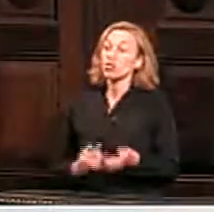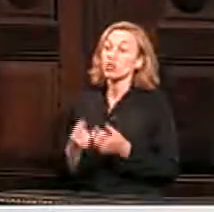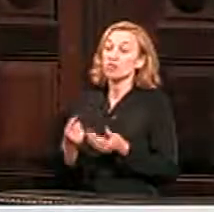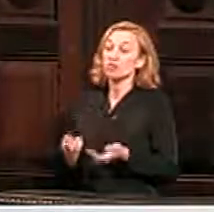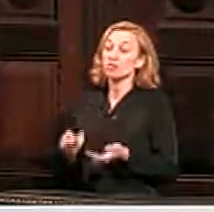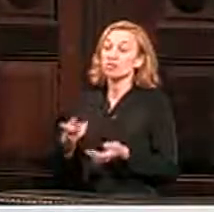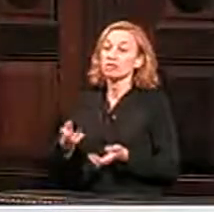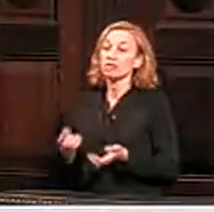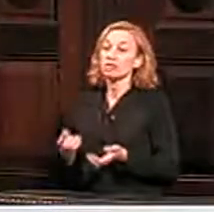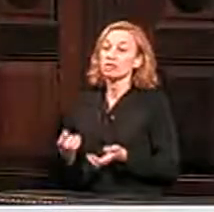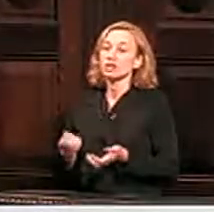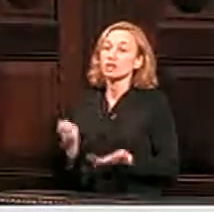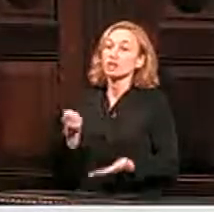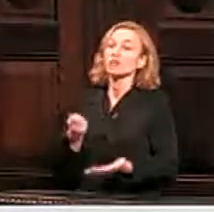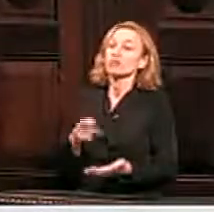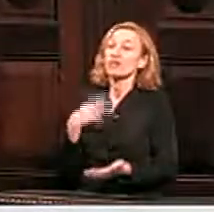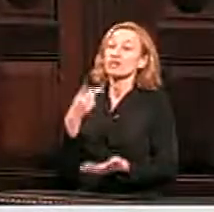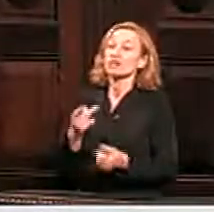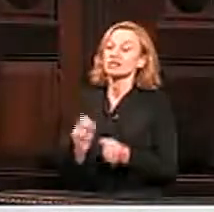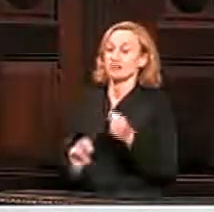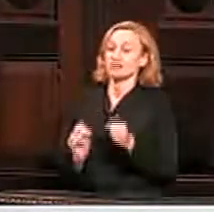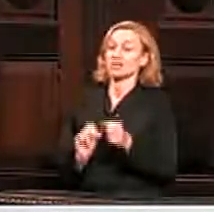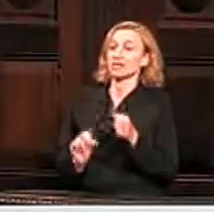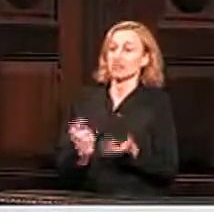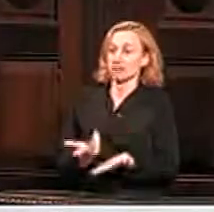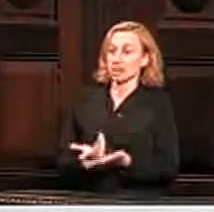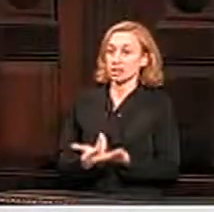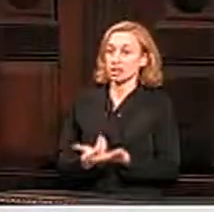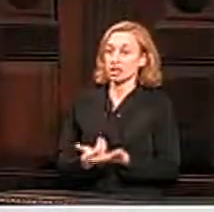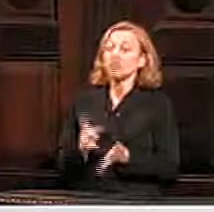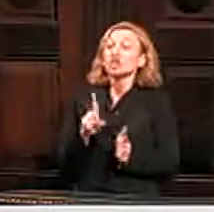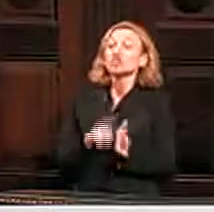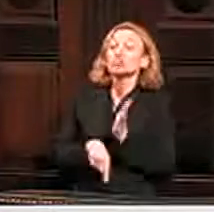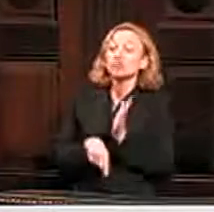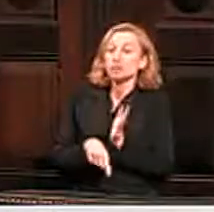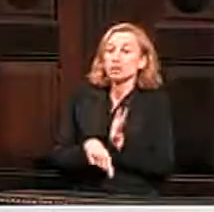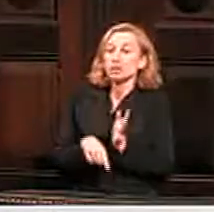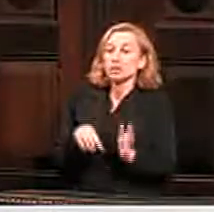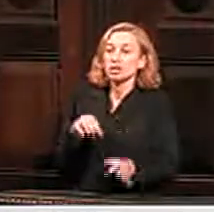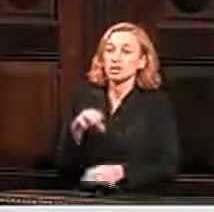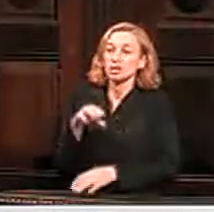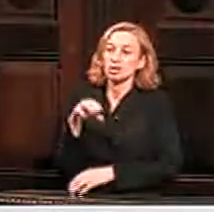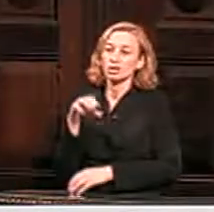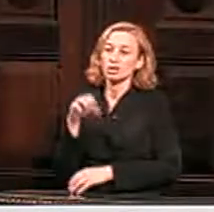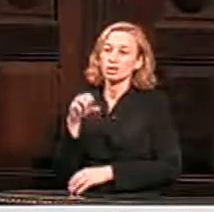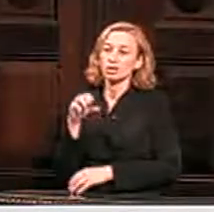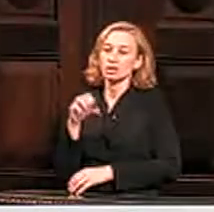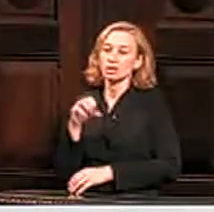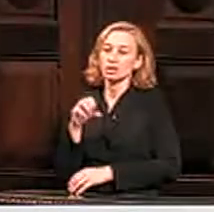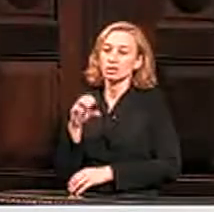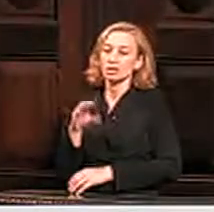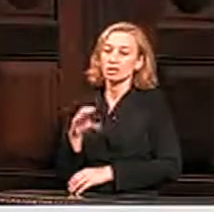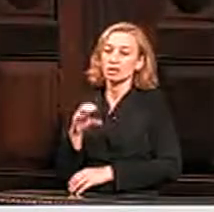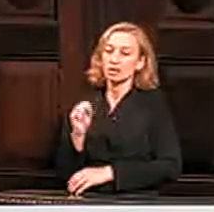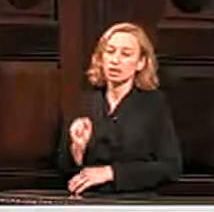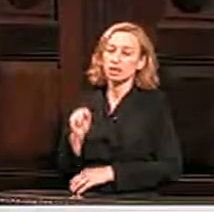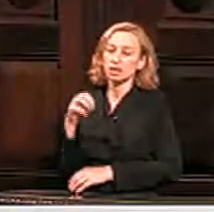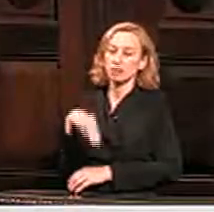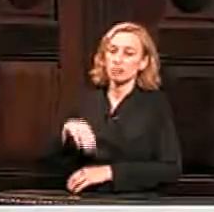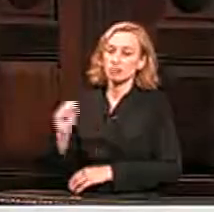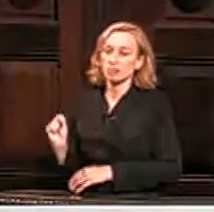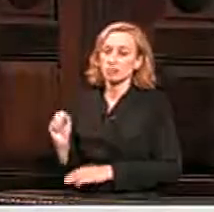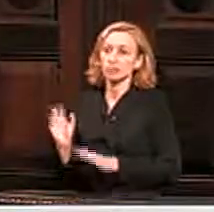para que realmente haja um rebaixamento da cota do ICMS por parte dos estados.